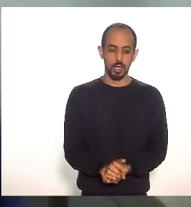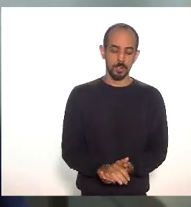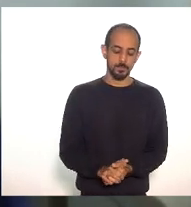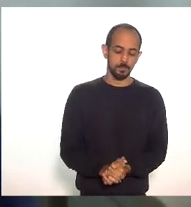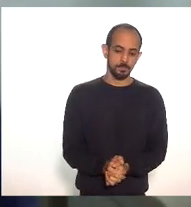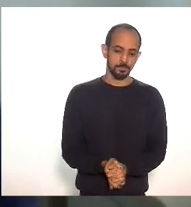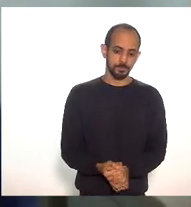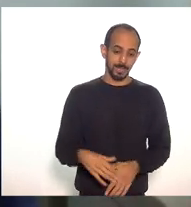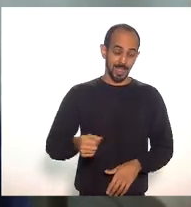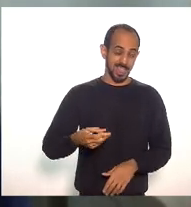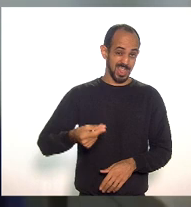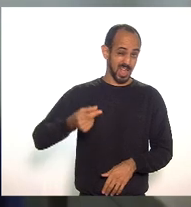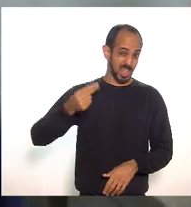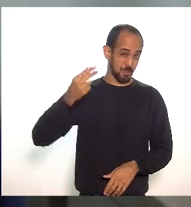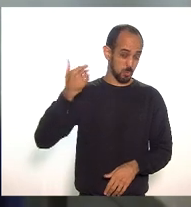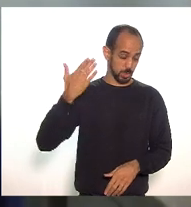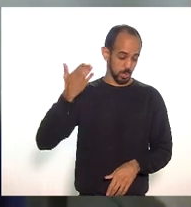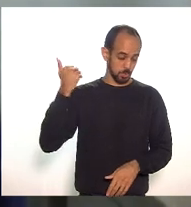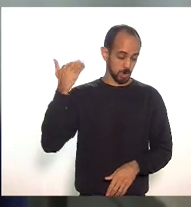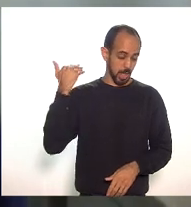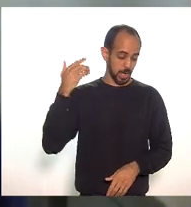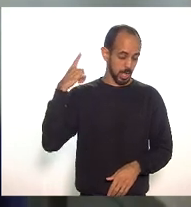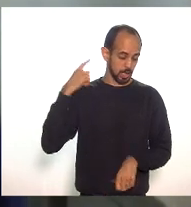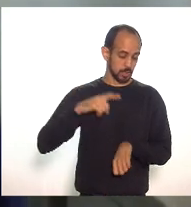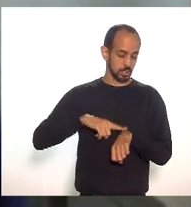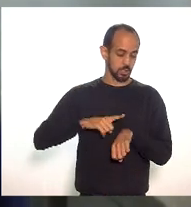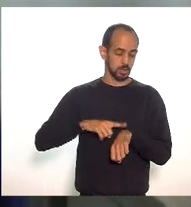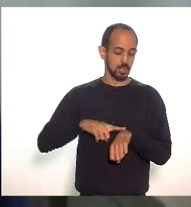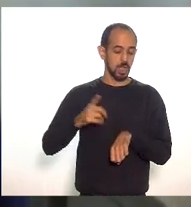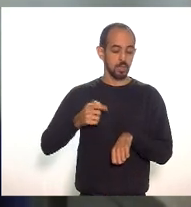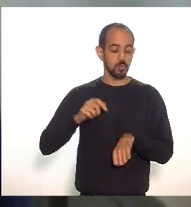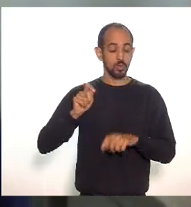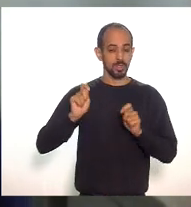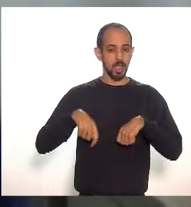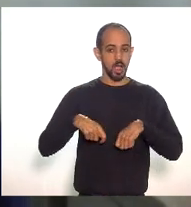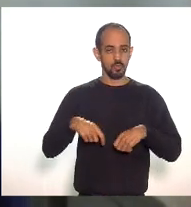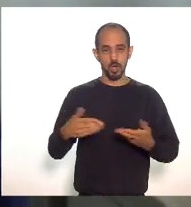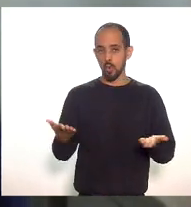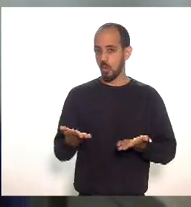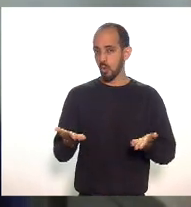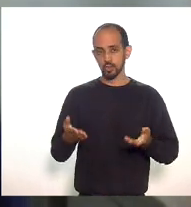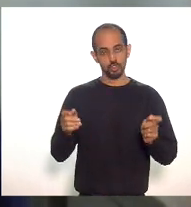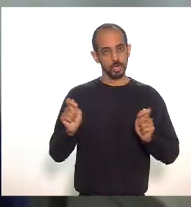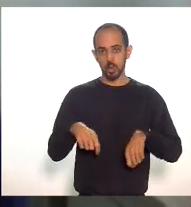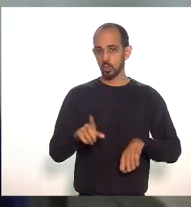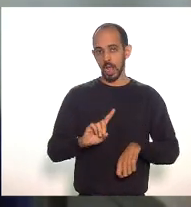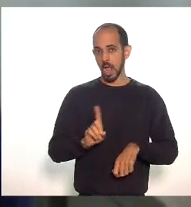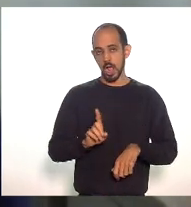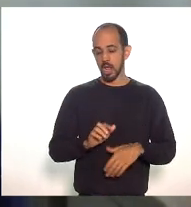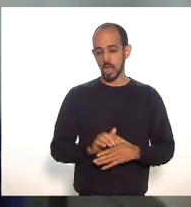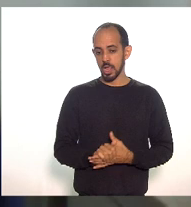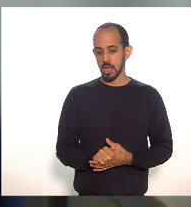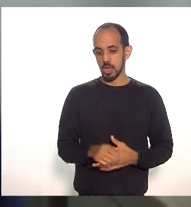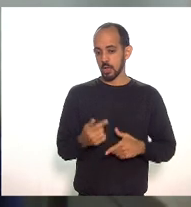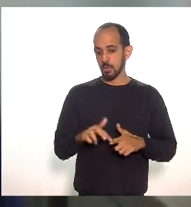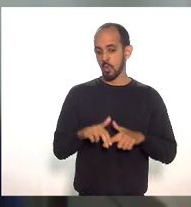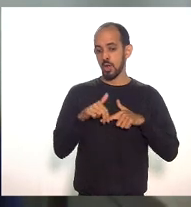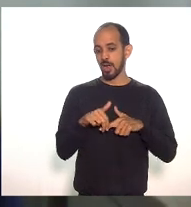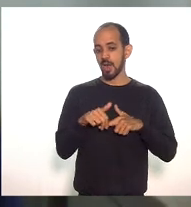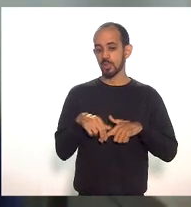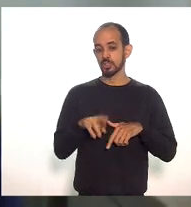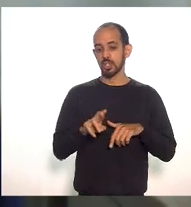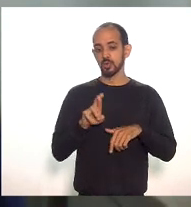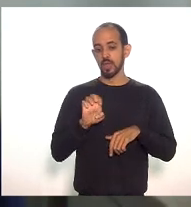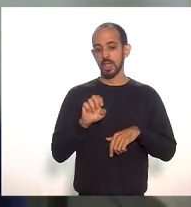decerto a época e isto era possível hoje não é por causa